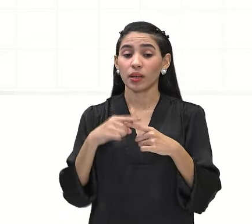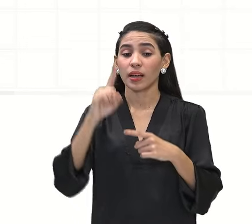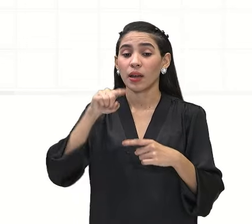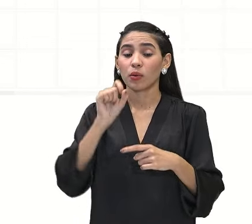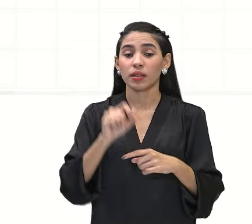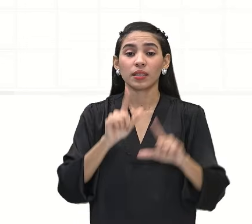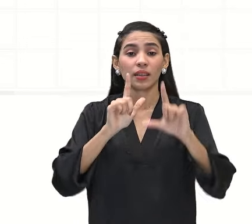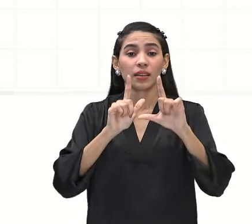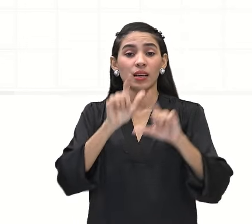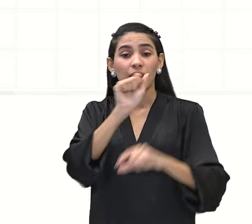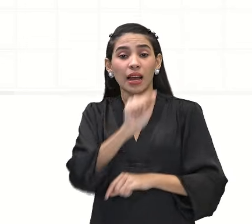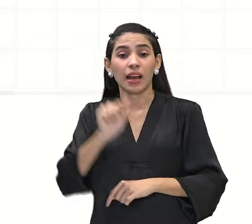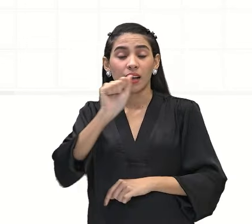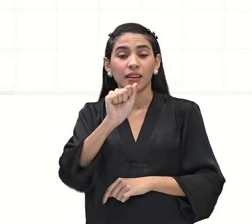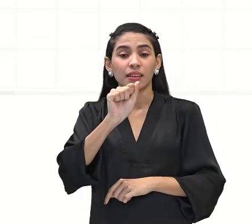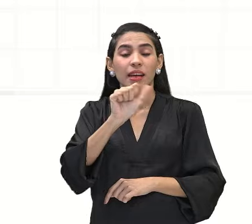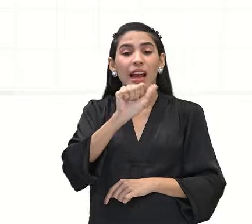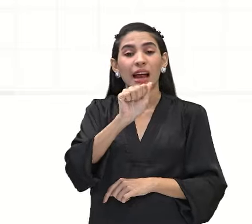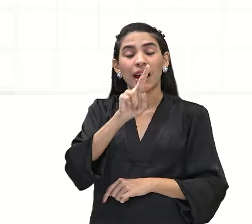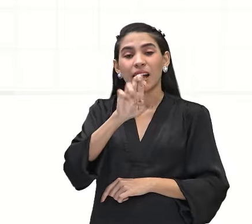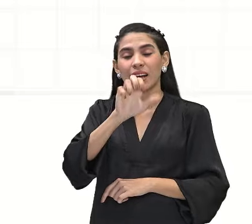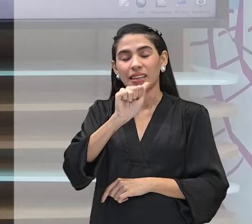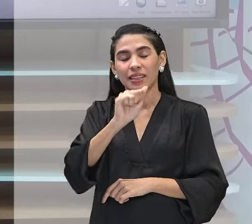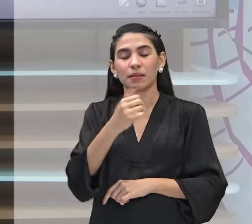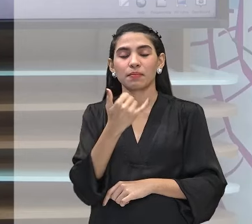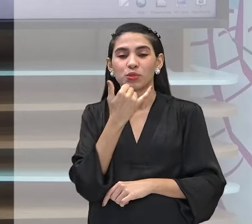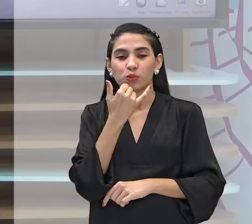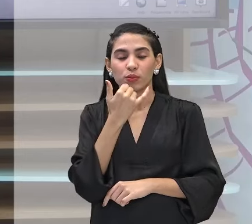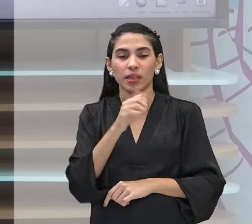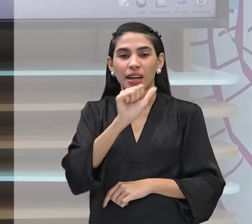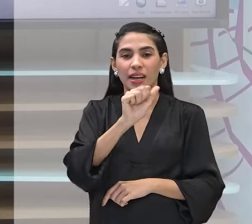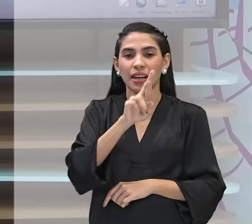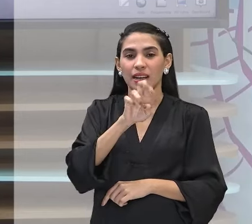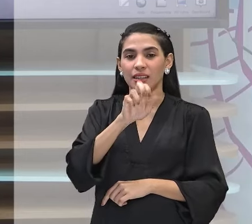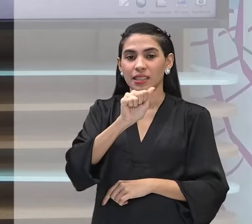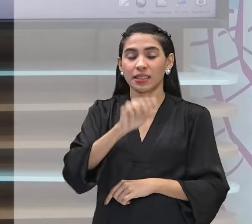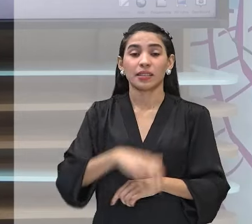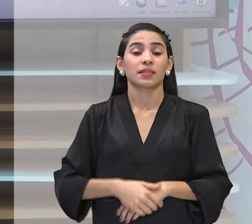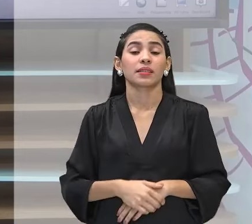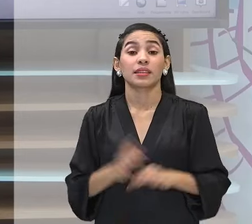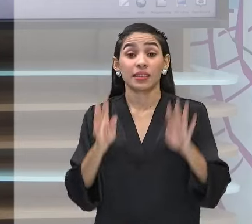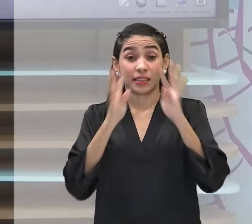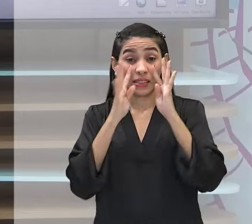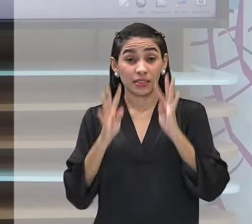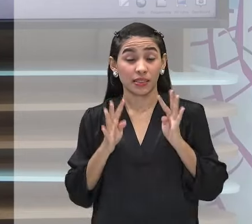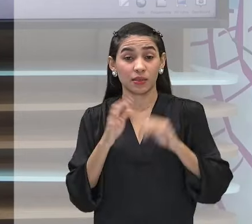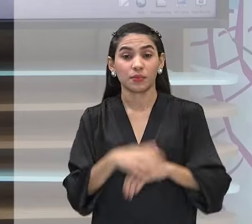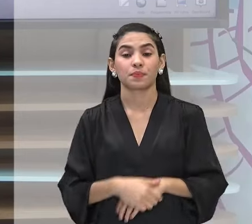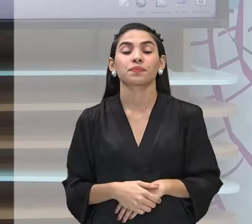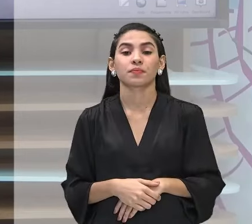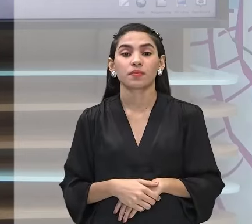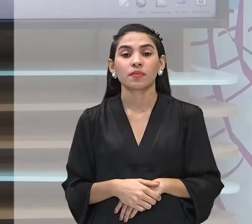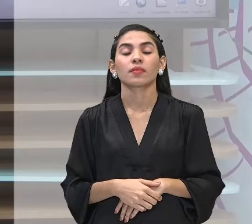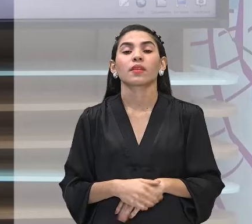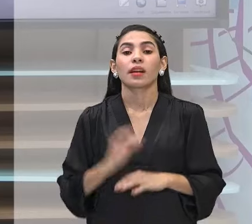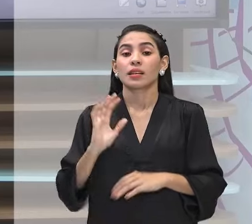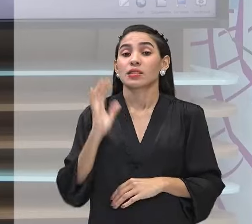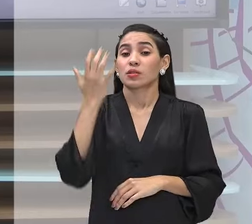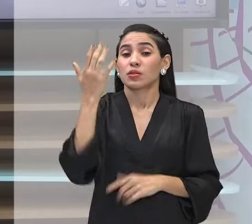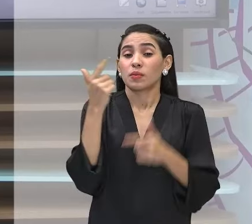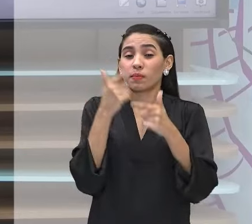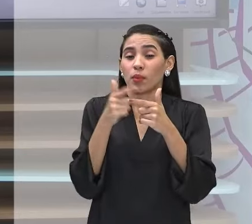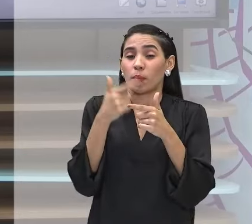uma área Observe que nessa situação problema certo nessa situação